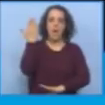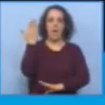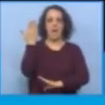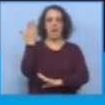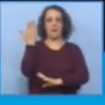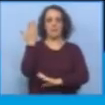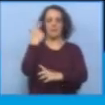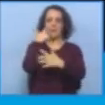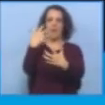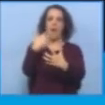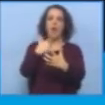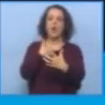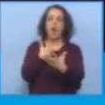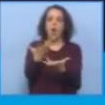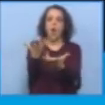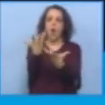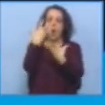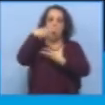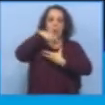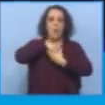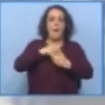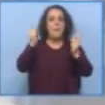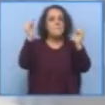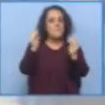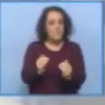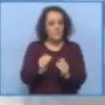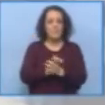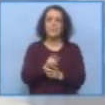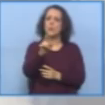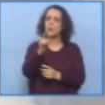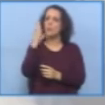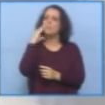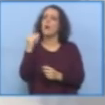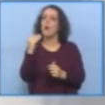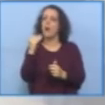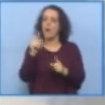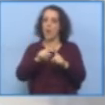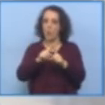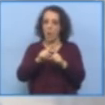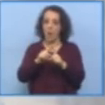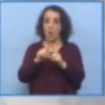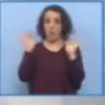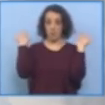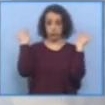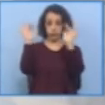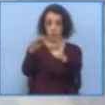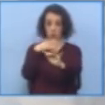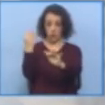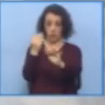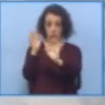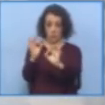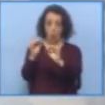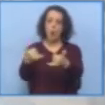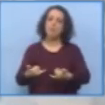somos capazes de retirar. Acha que se deve investir mais no pós-jornadas, no acompanhamento dos jovens após as jornadas, ainda até